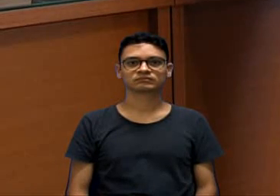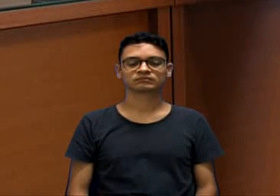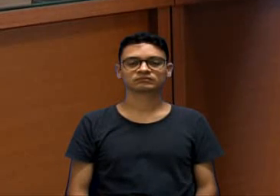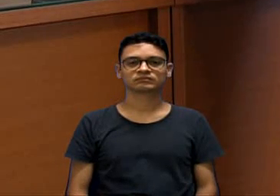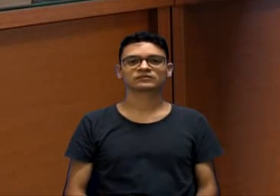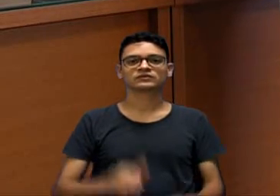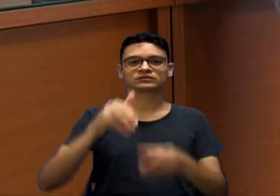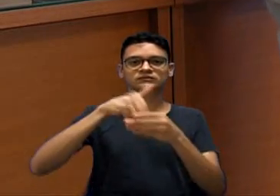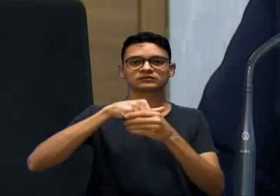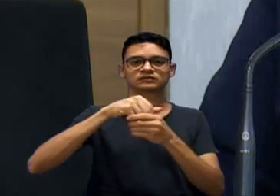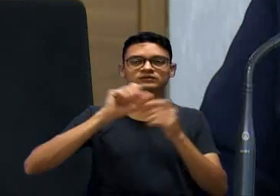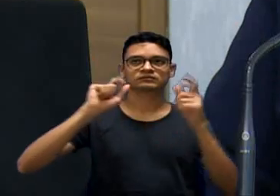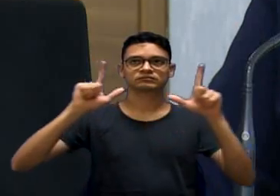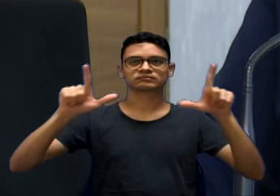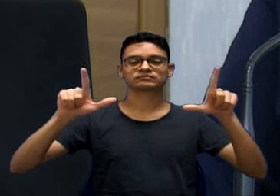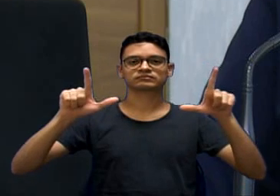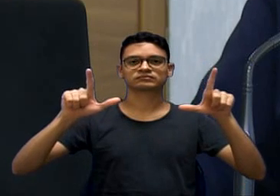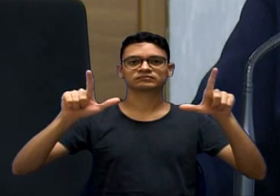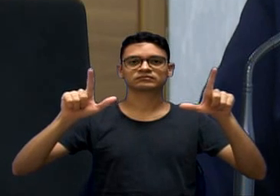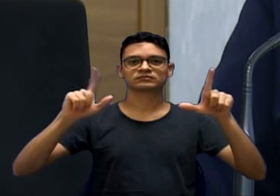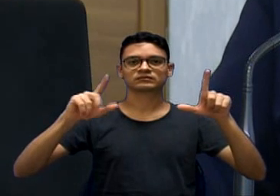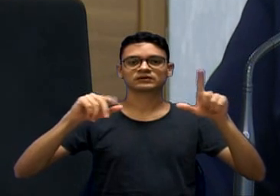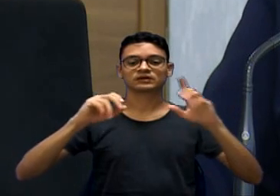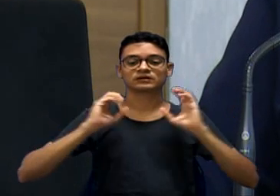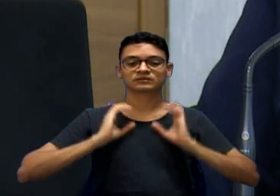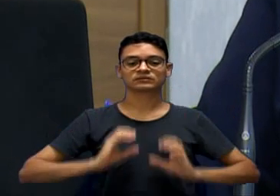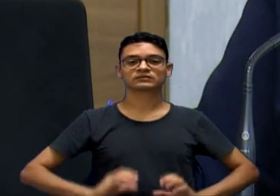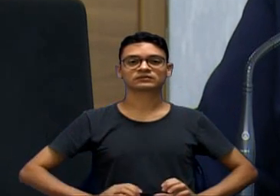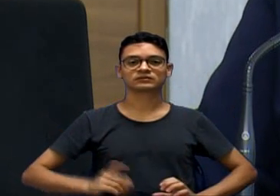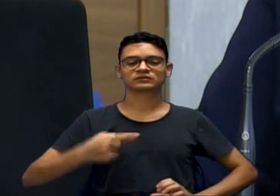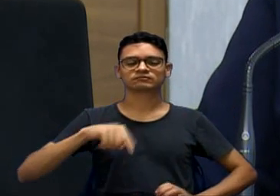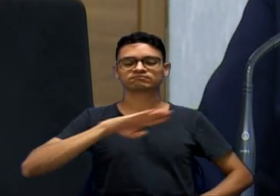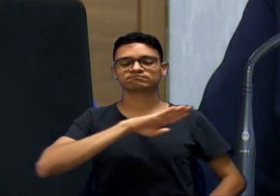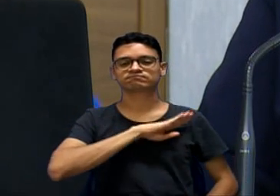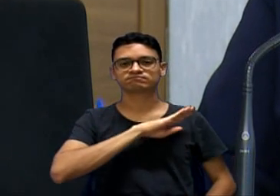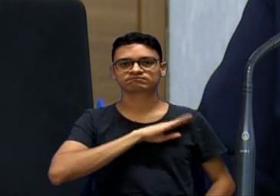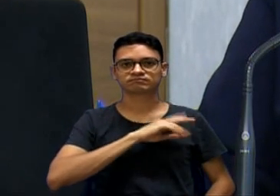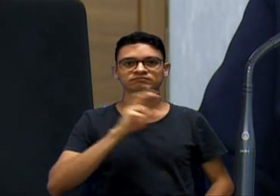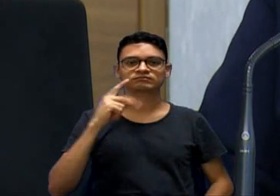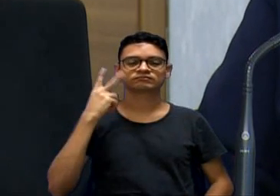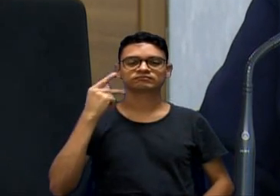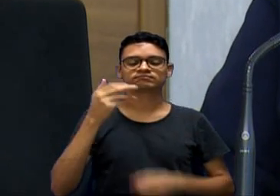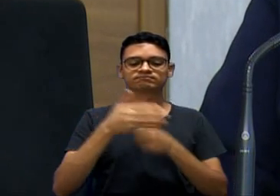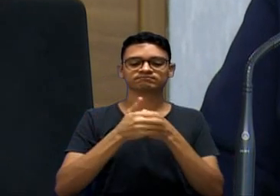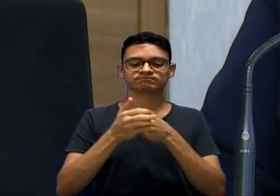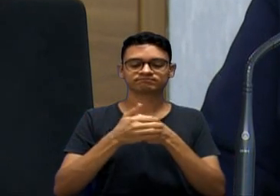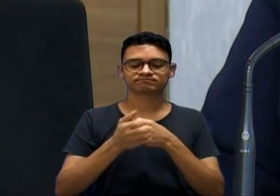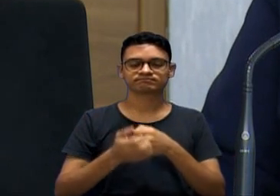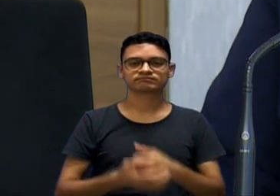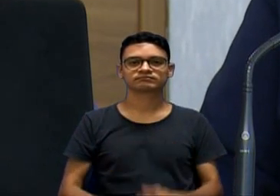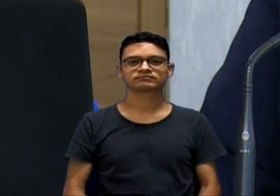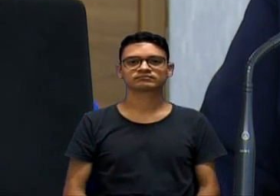É no painel. É um título de cidadão do nosso colega aí, o vereador Rodrigo do Treviso.